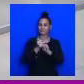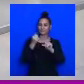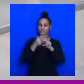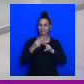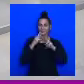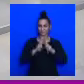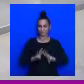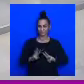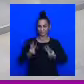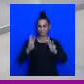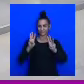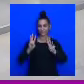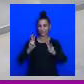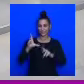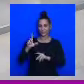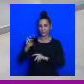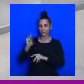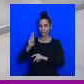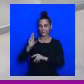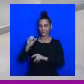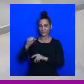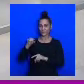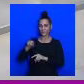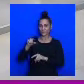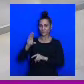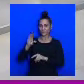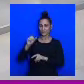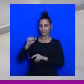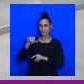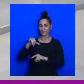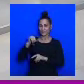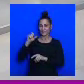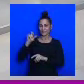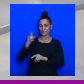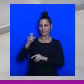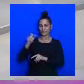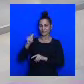na página da Caixa na internet, loterias.caixa.gov.br.